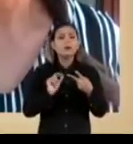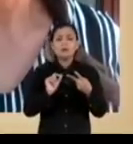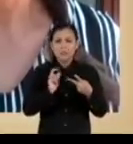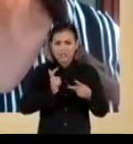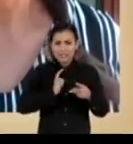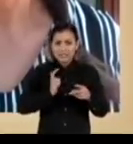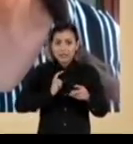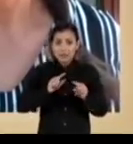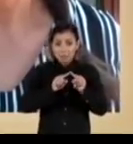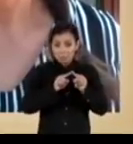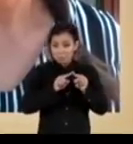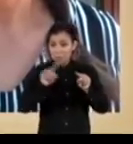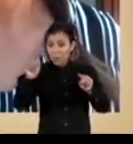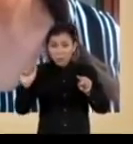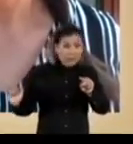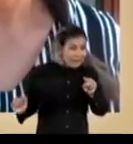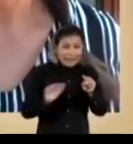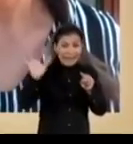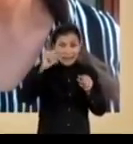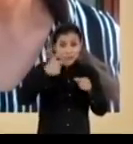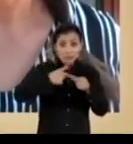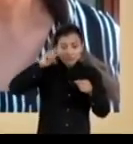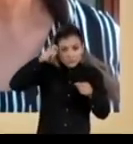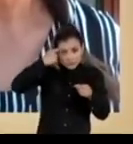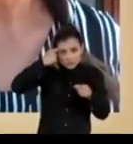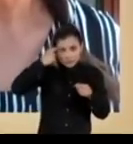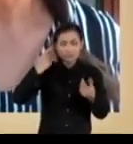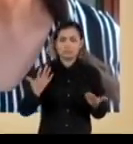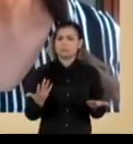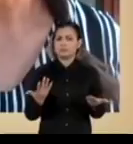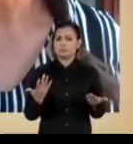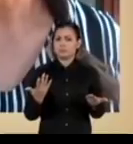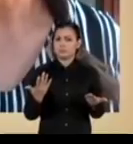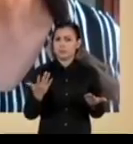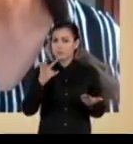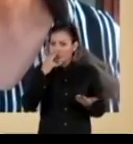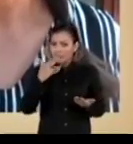alta imediata nos preços, se ela não seria precipitada?